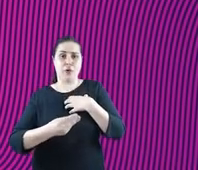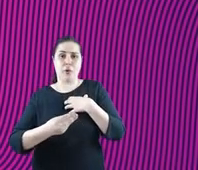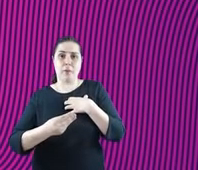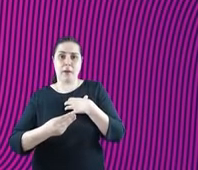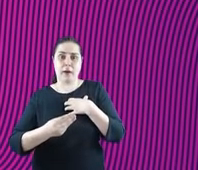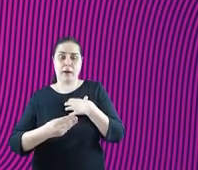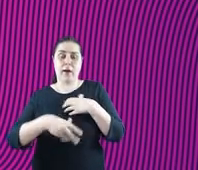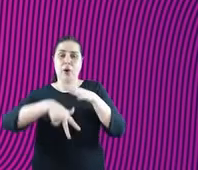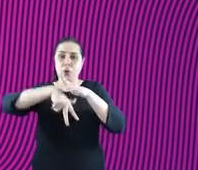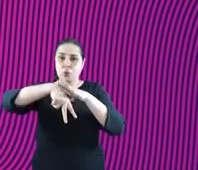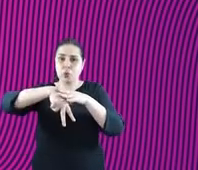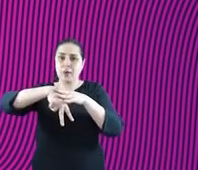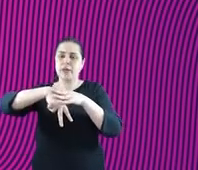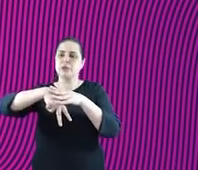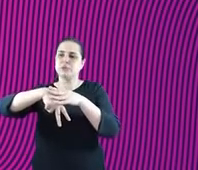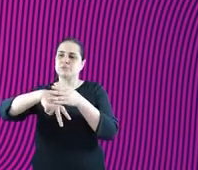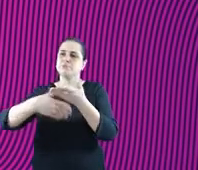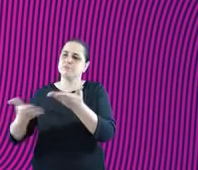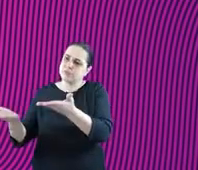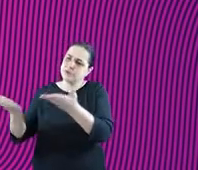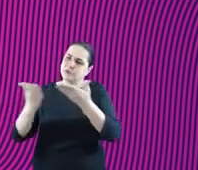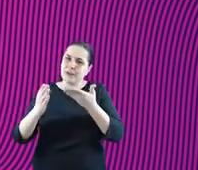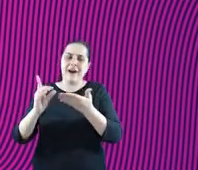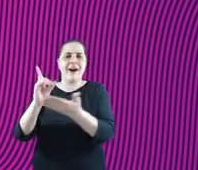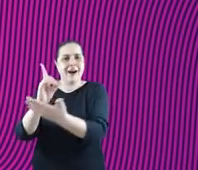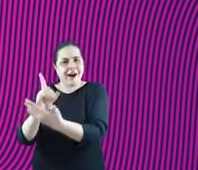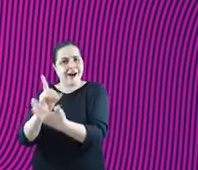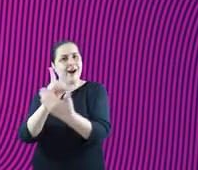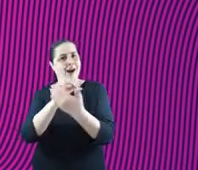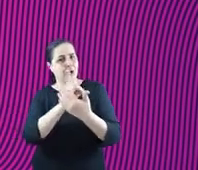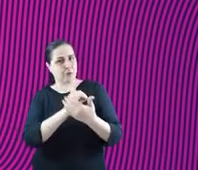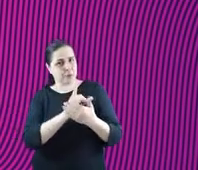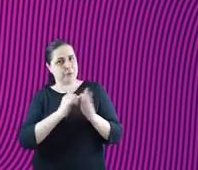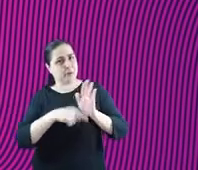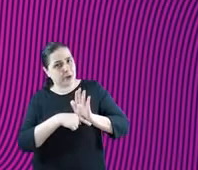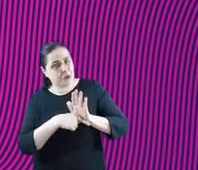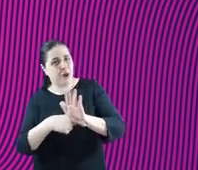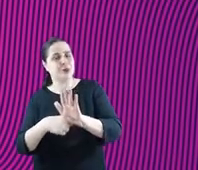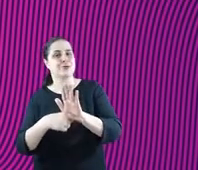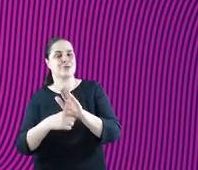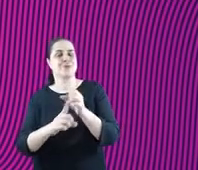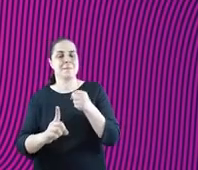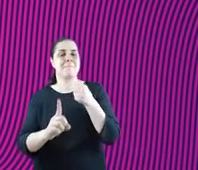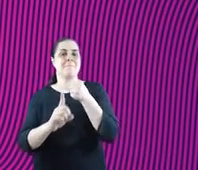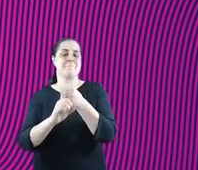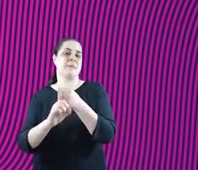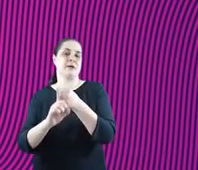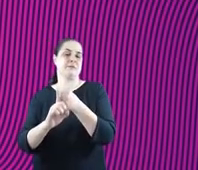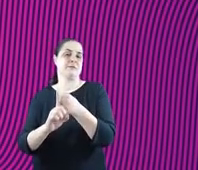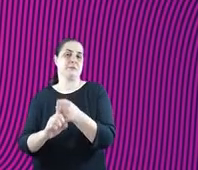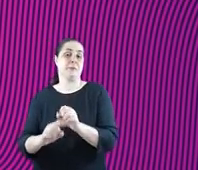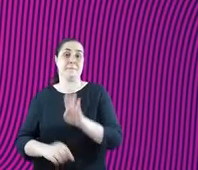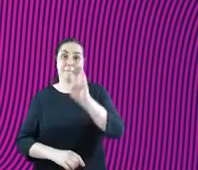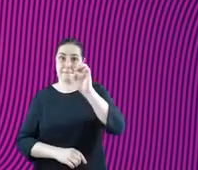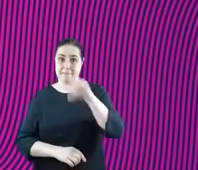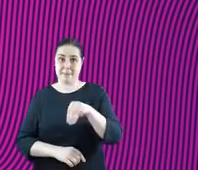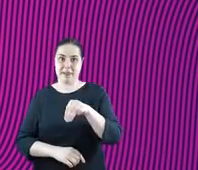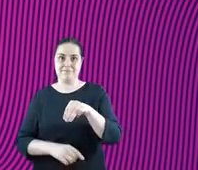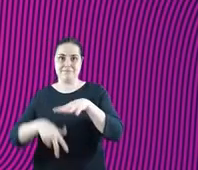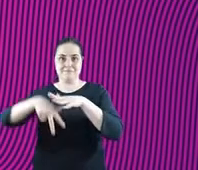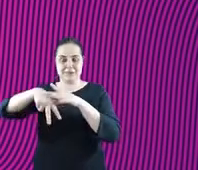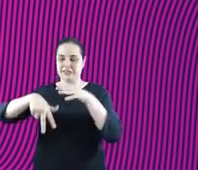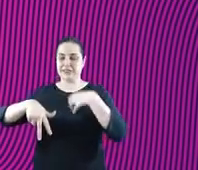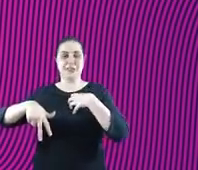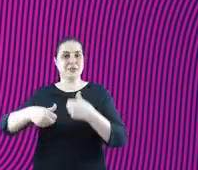isso, de uma grande maneira, ele vem impactando no tratamento do nosso paciente como um todo. E,